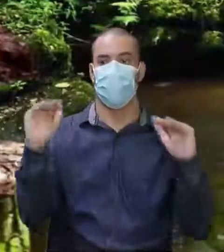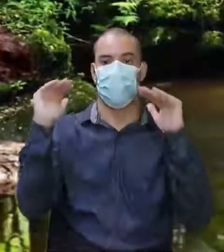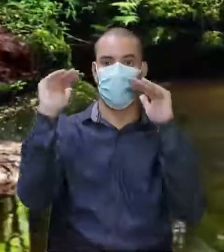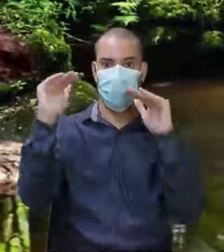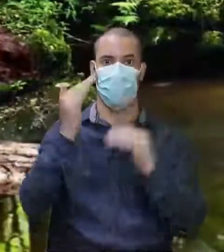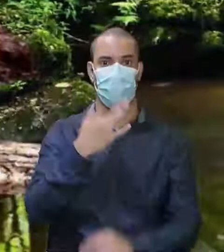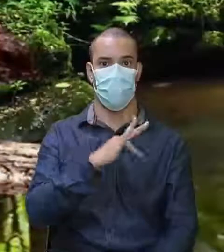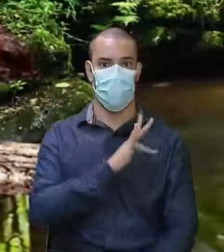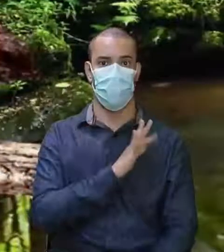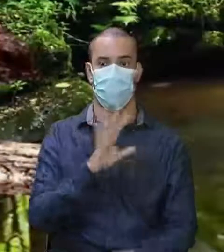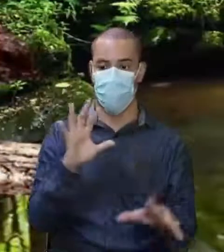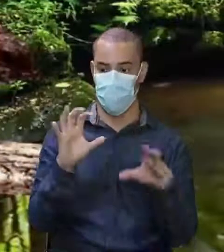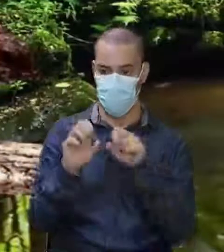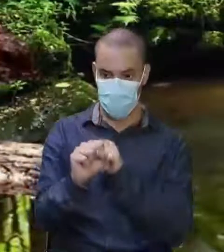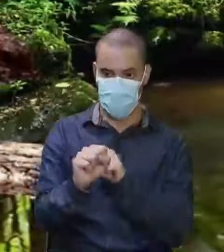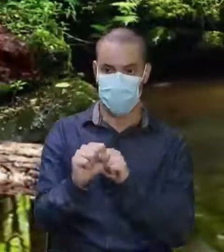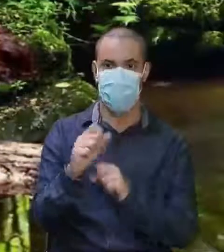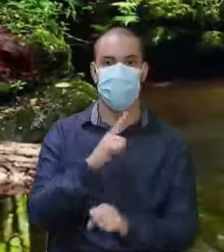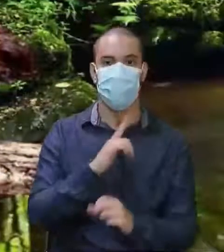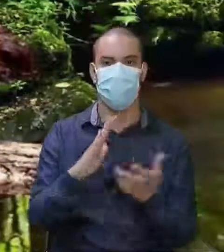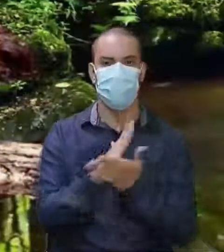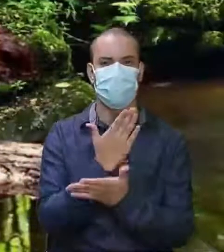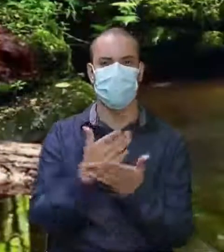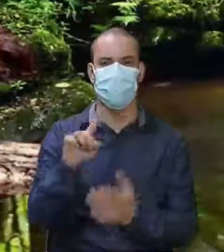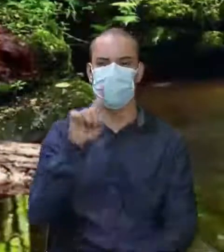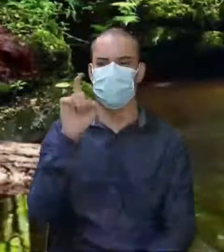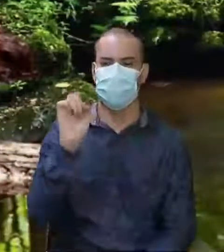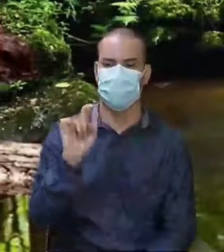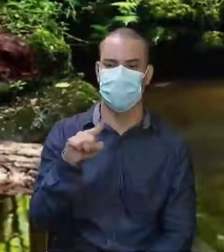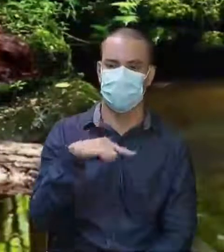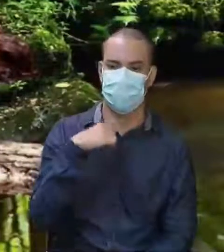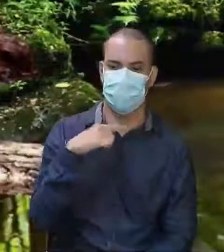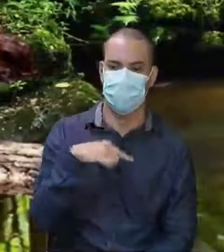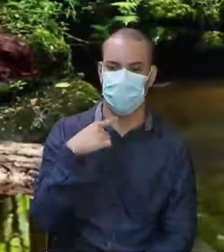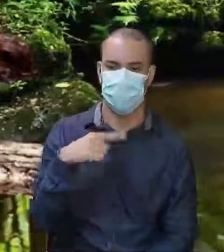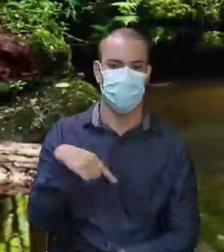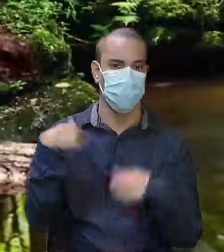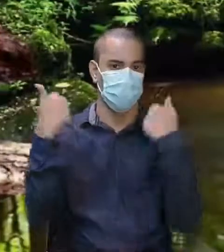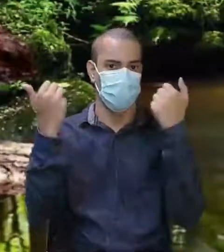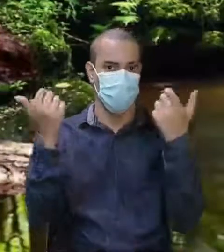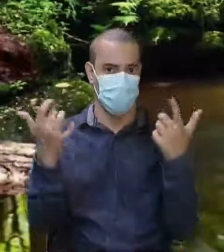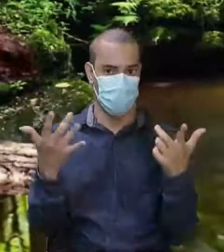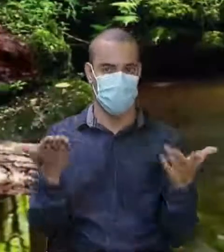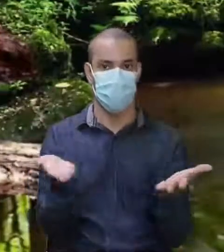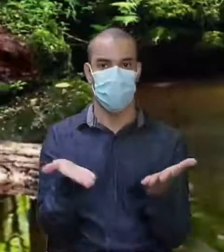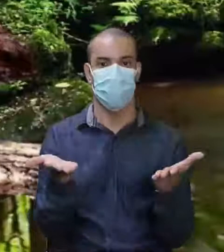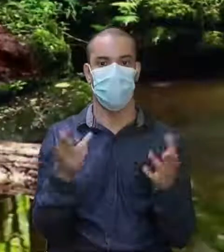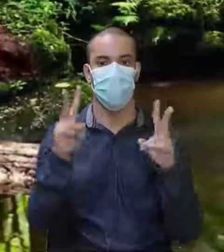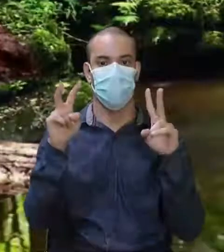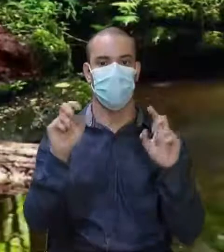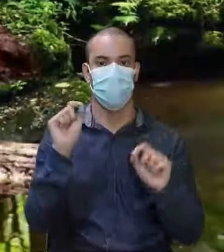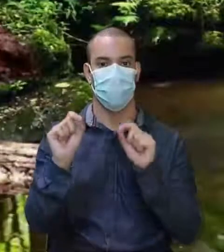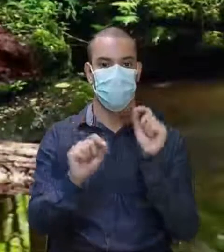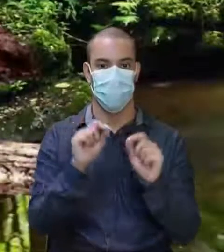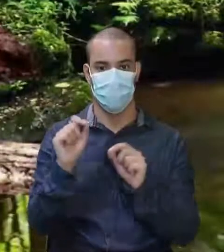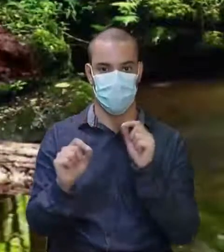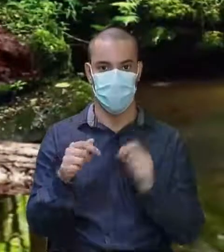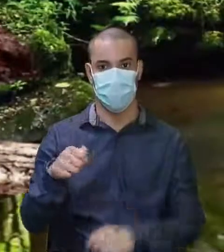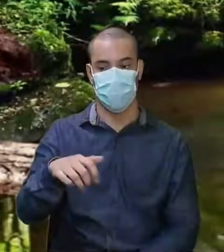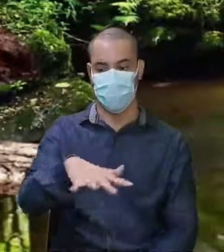superior, né? Tem muita dúvida sobre o que a gente vai falar hoje, que é a questão de